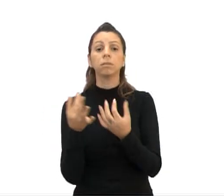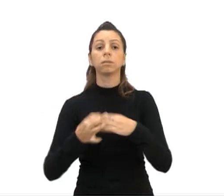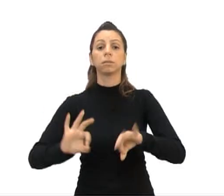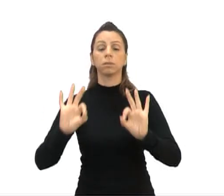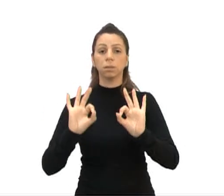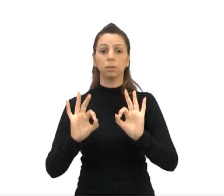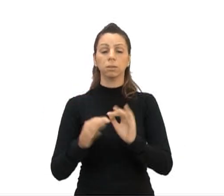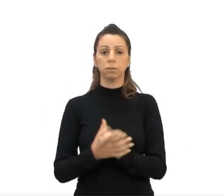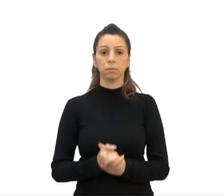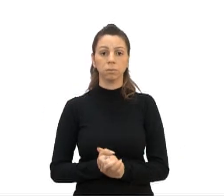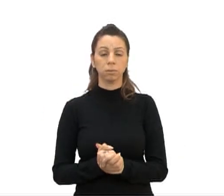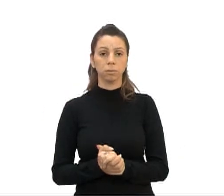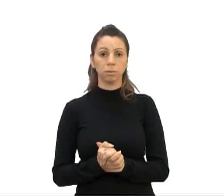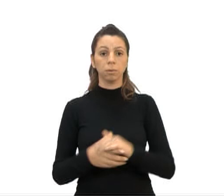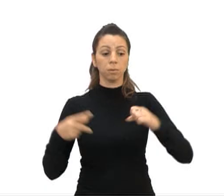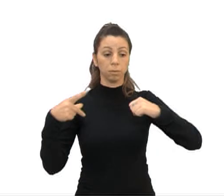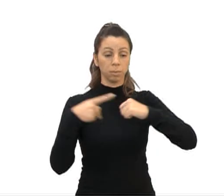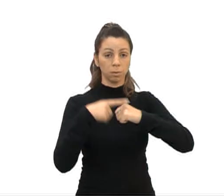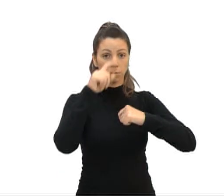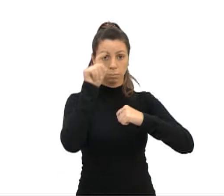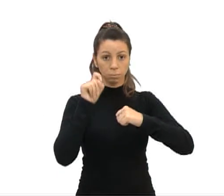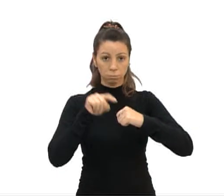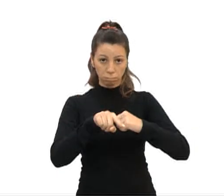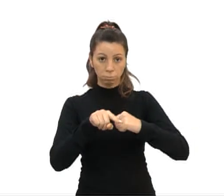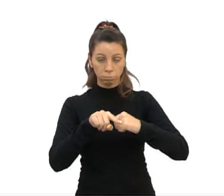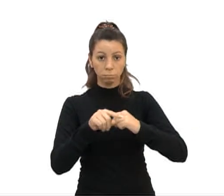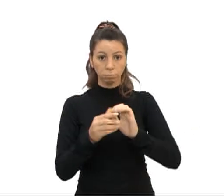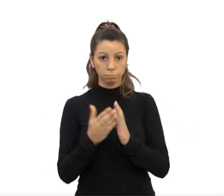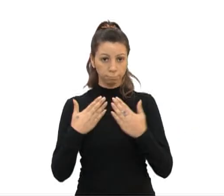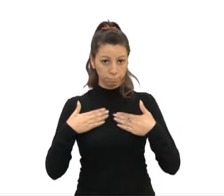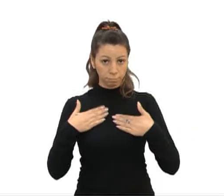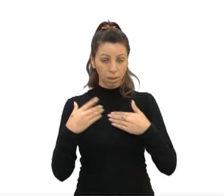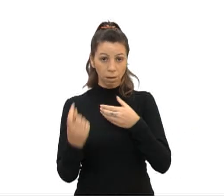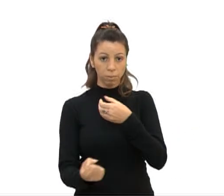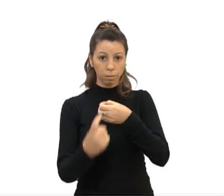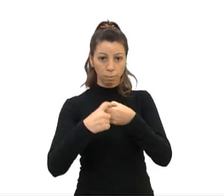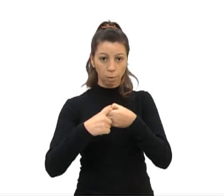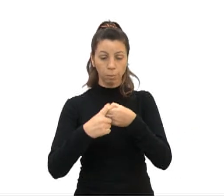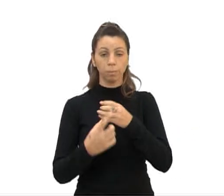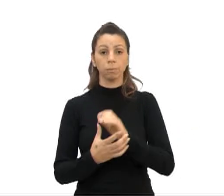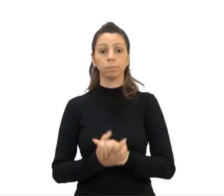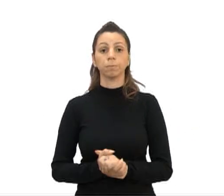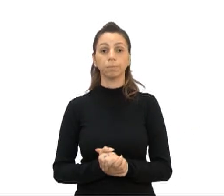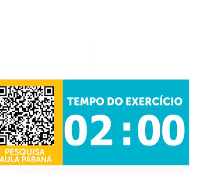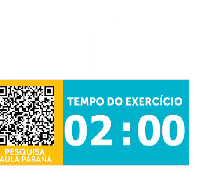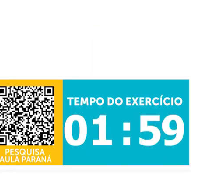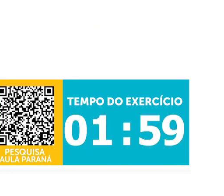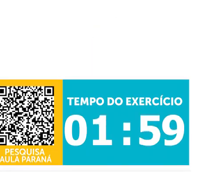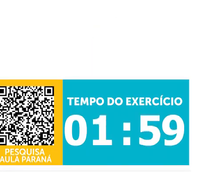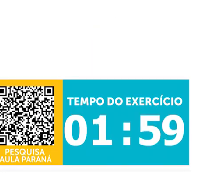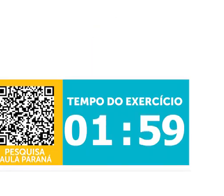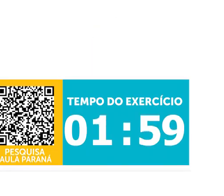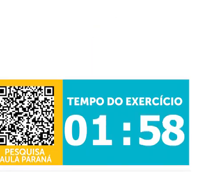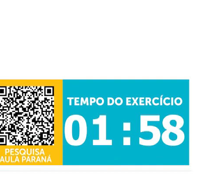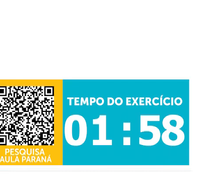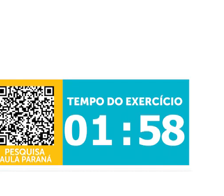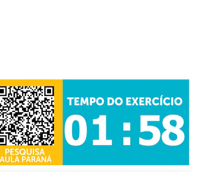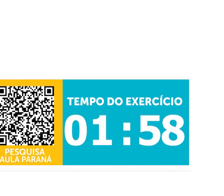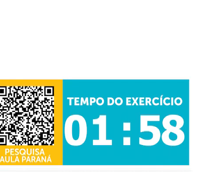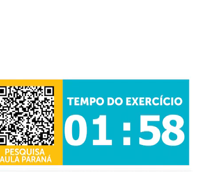sobre os pronomes interrogativos. Tranqui? Já vuelvo, eu já volto.